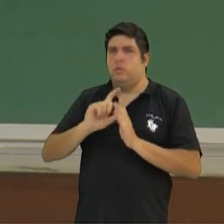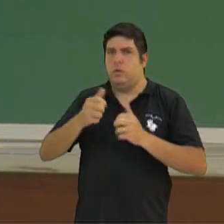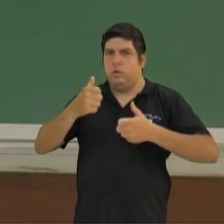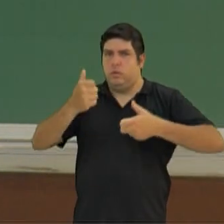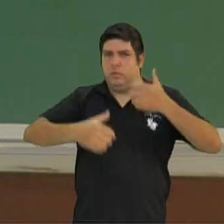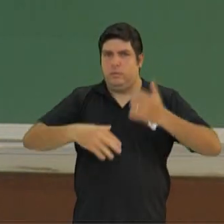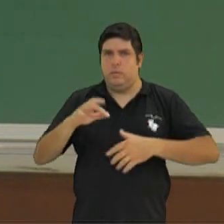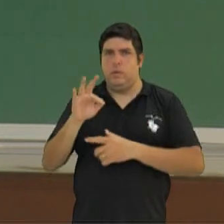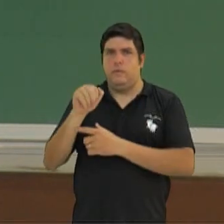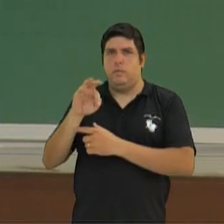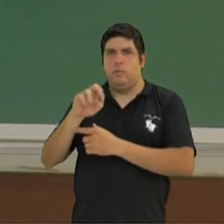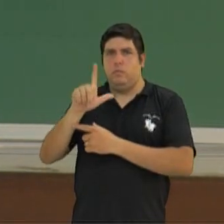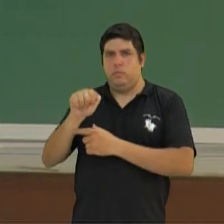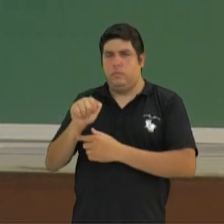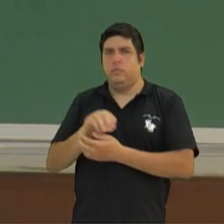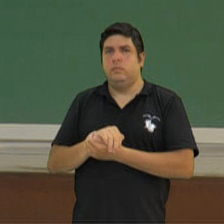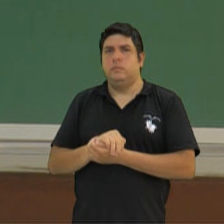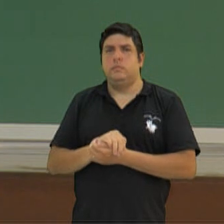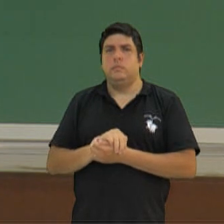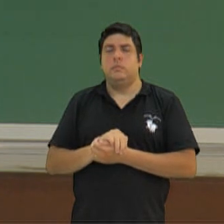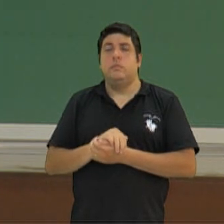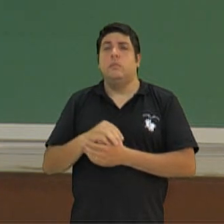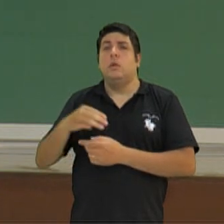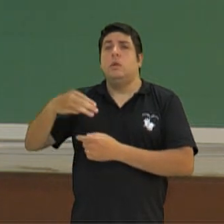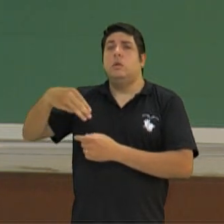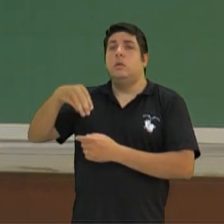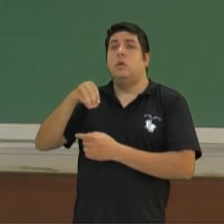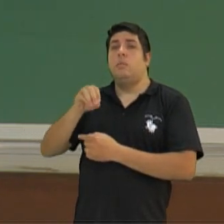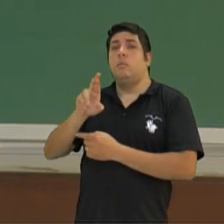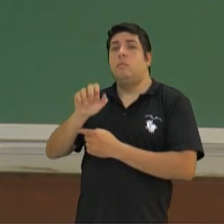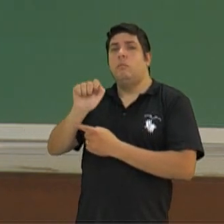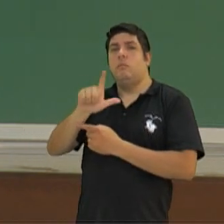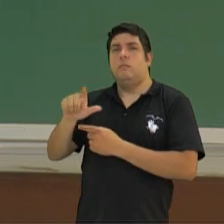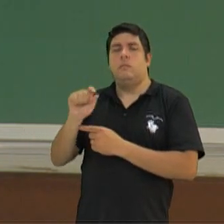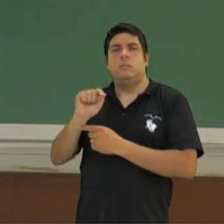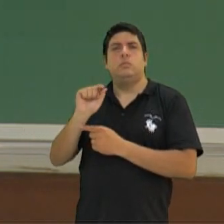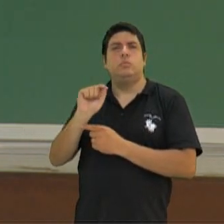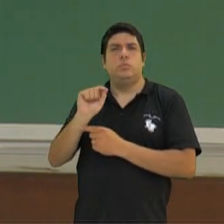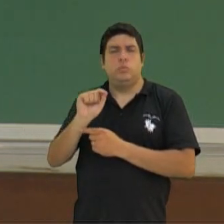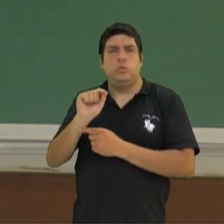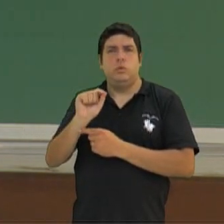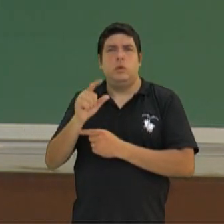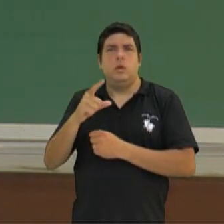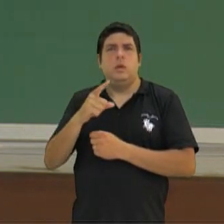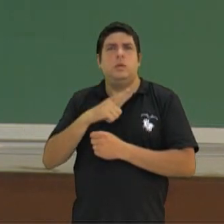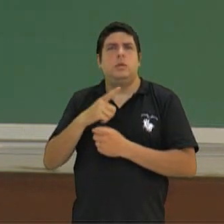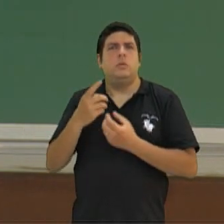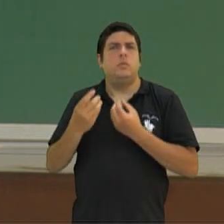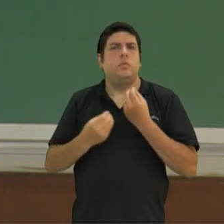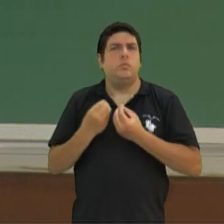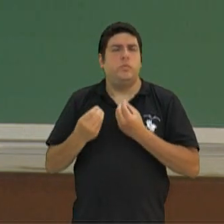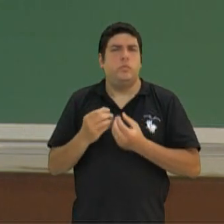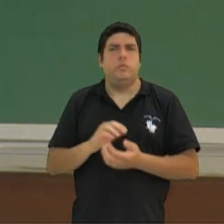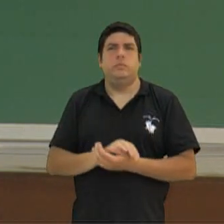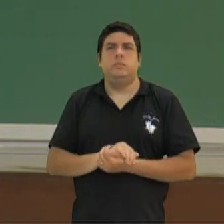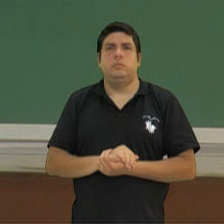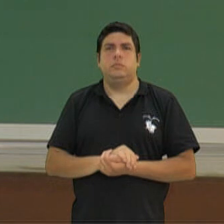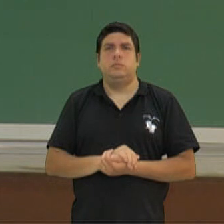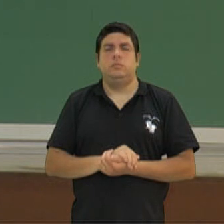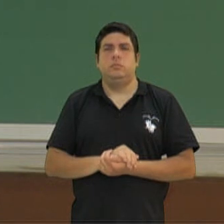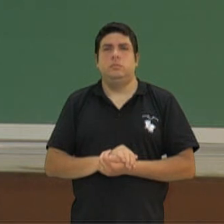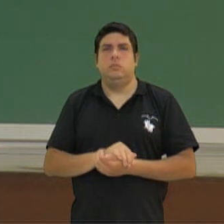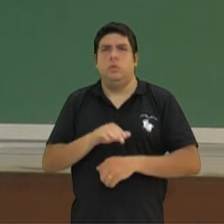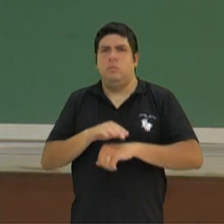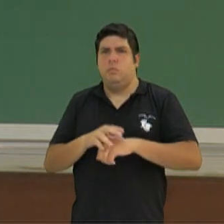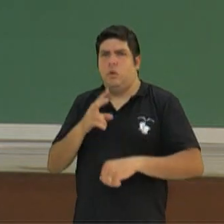fala de fábula. Essa moral, podendo ser compreendida como o tema do texto, está expressa em: o mais forte sempre